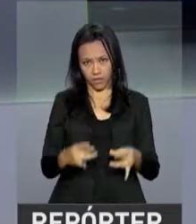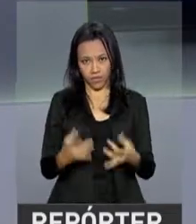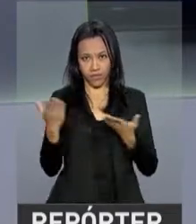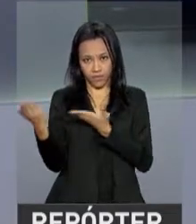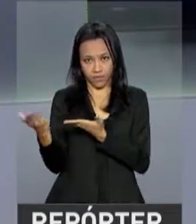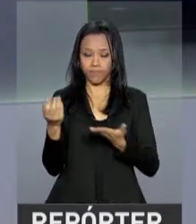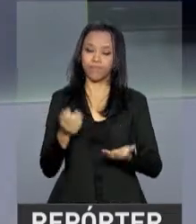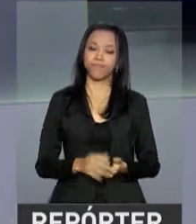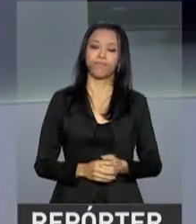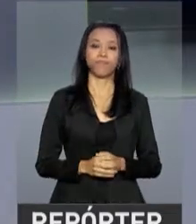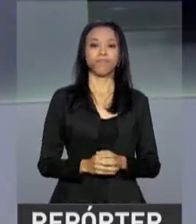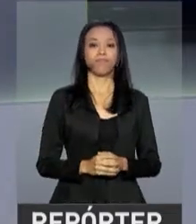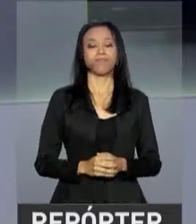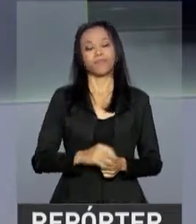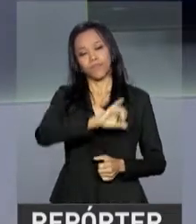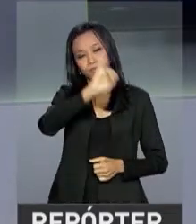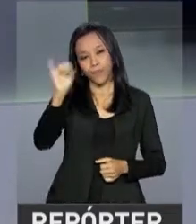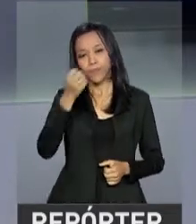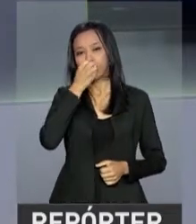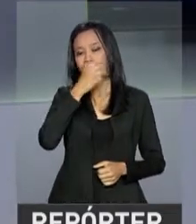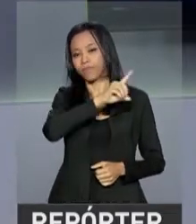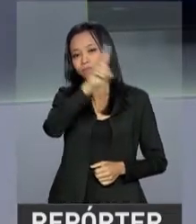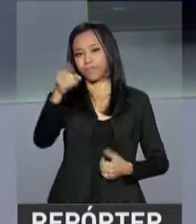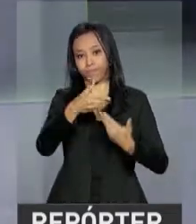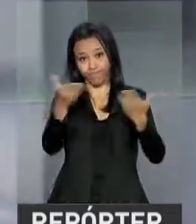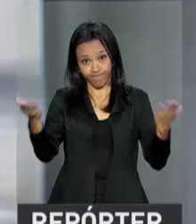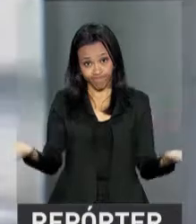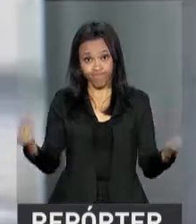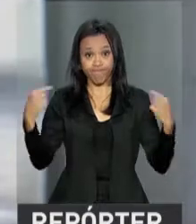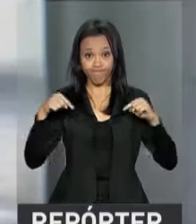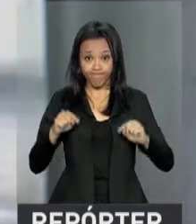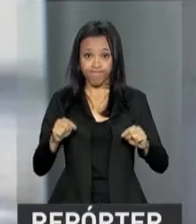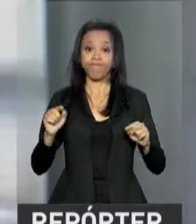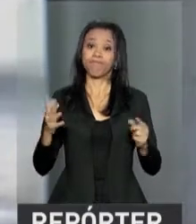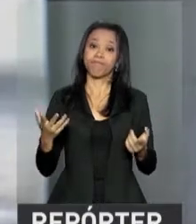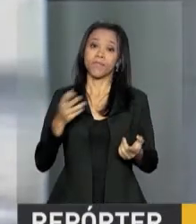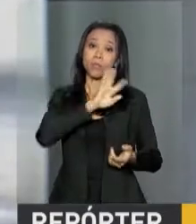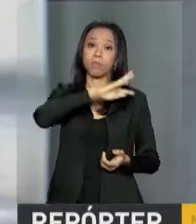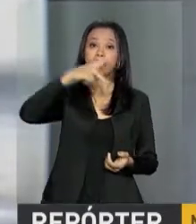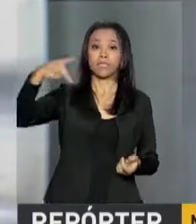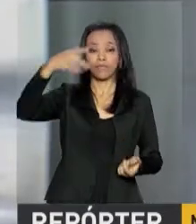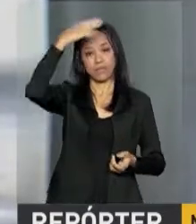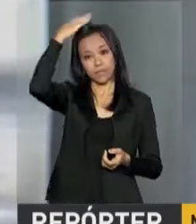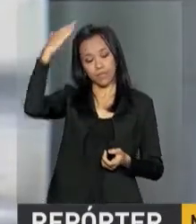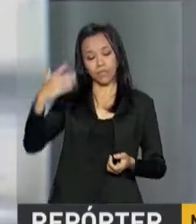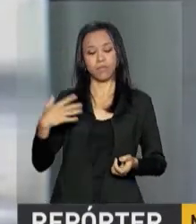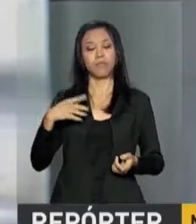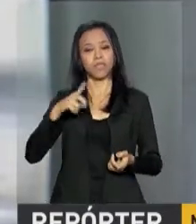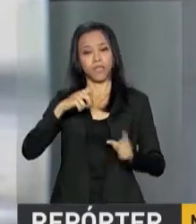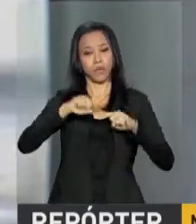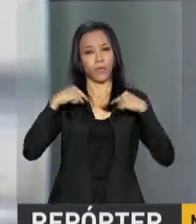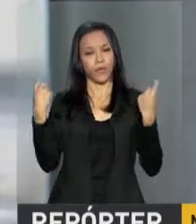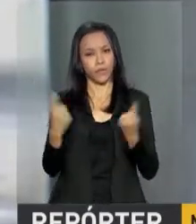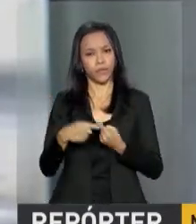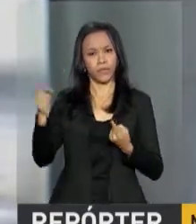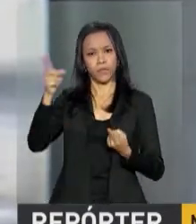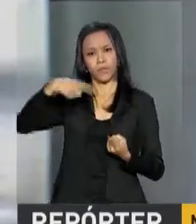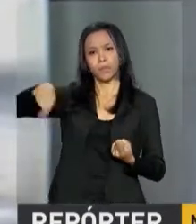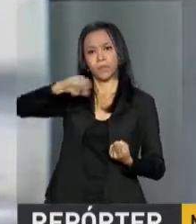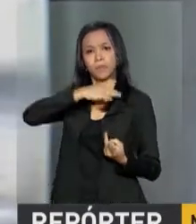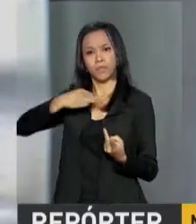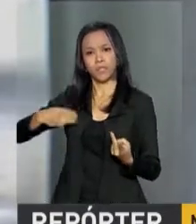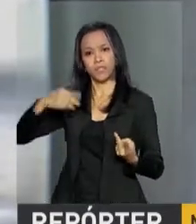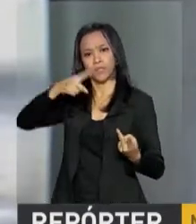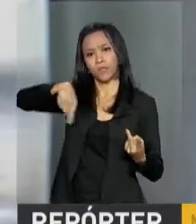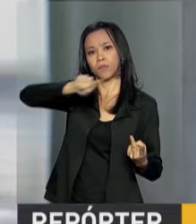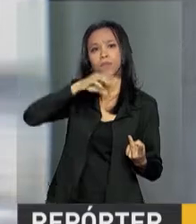6 com você oitenta isso é bom dia a todos pois é tá isso é o presidente michel temer se reúne com ministros parlamentares e